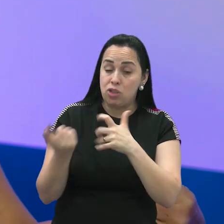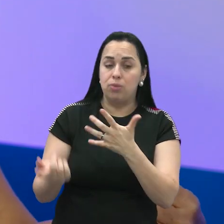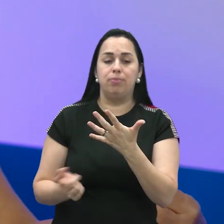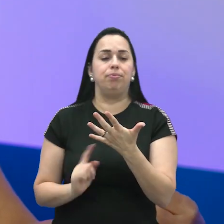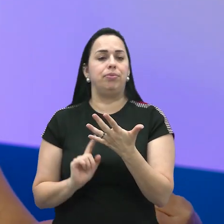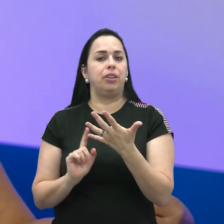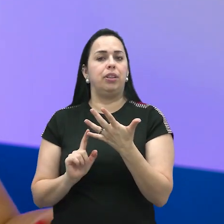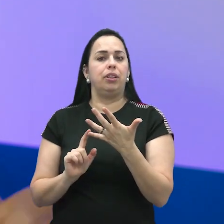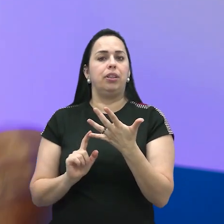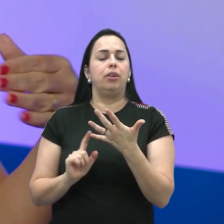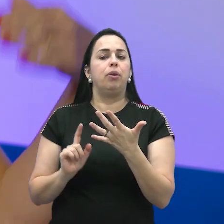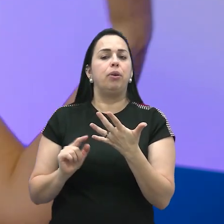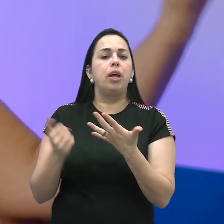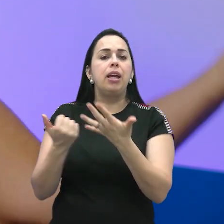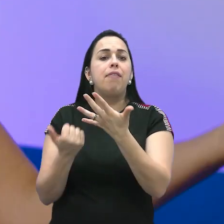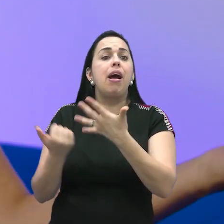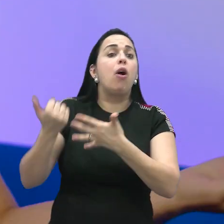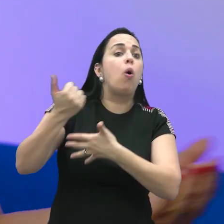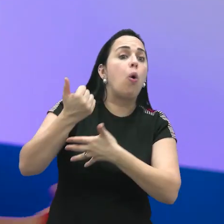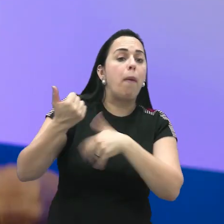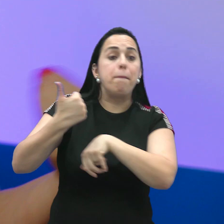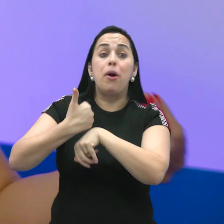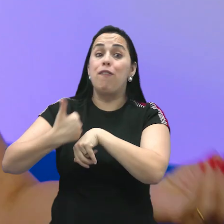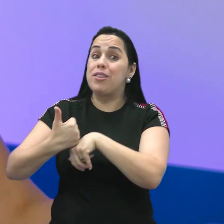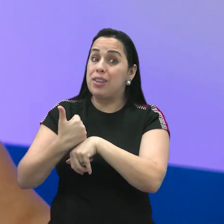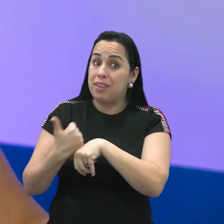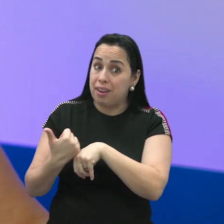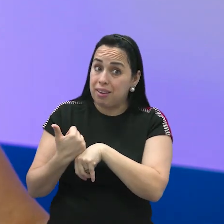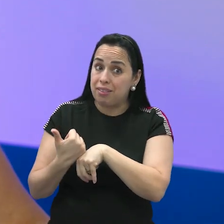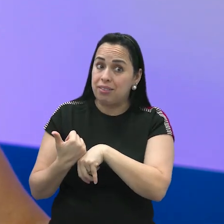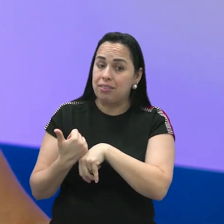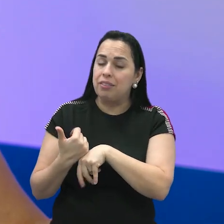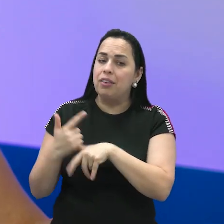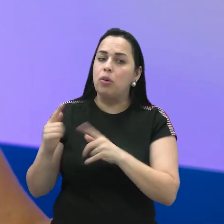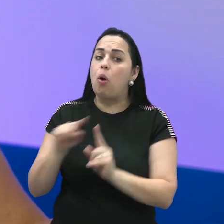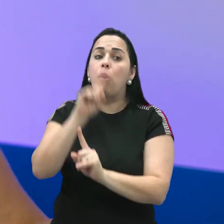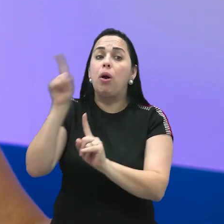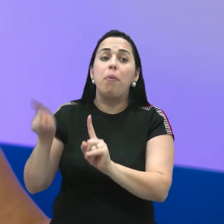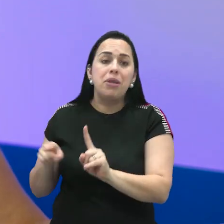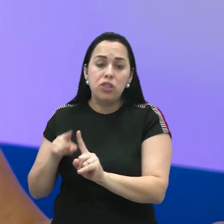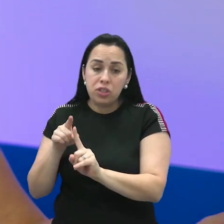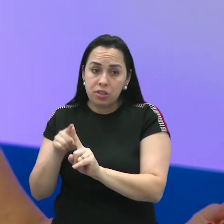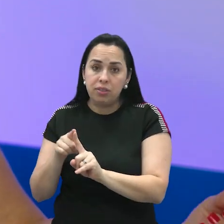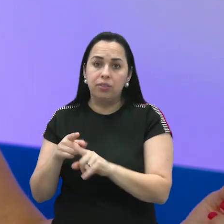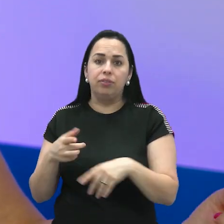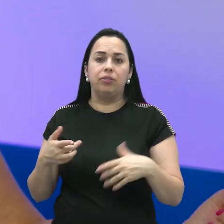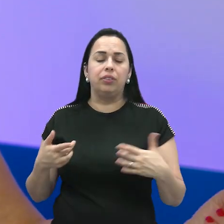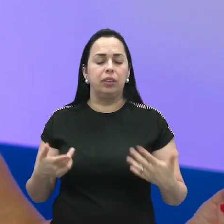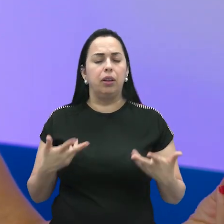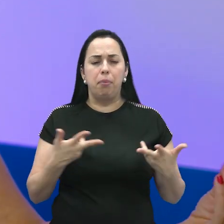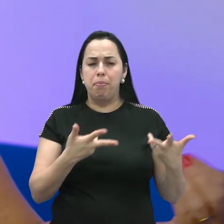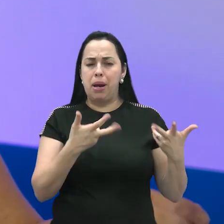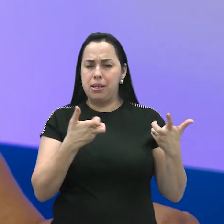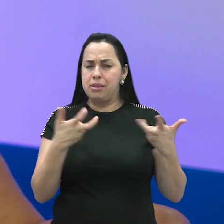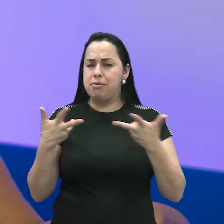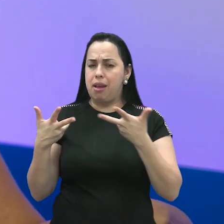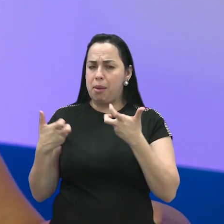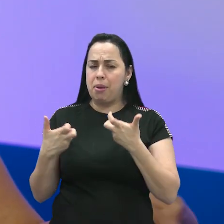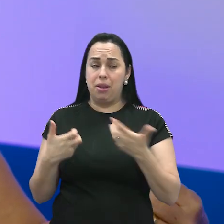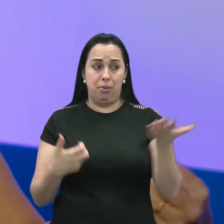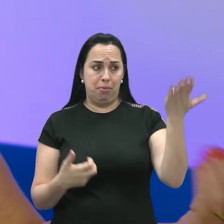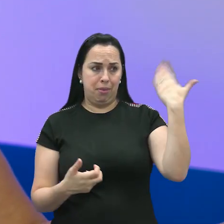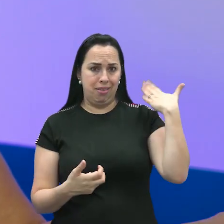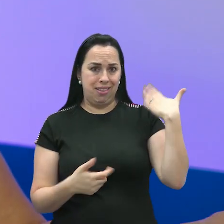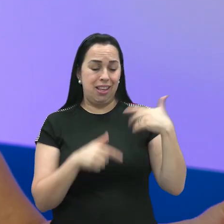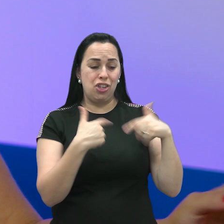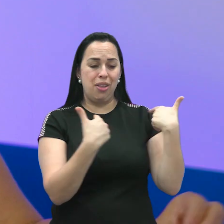né? Qual é o plano de carreira, qual o propósito que está ligado com esse meu trabalho, né? Então, a gente percebe que não é